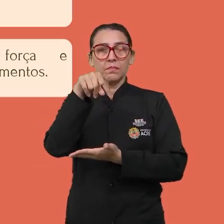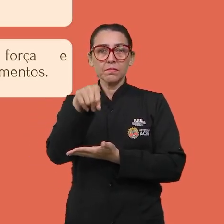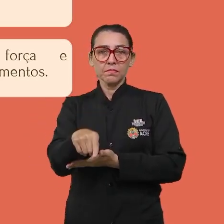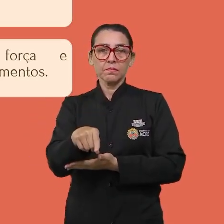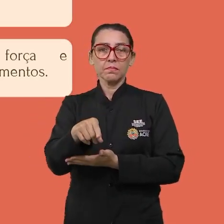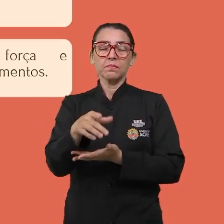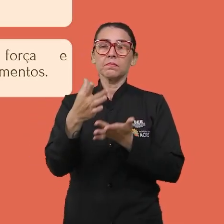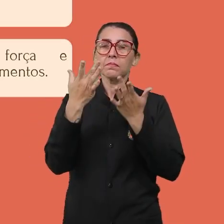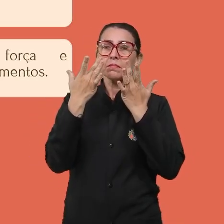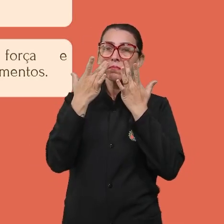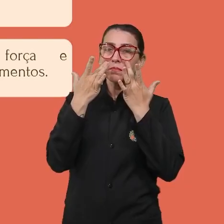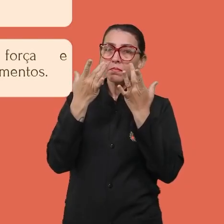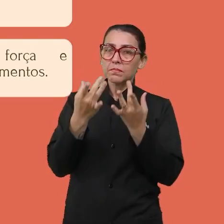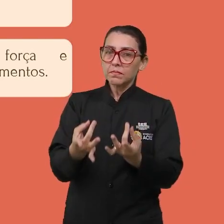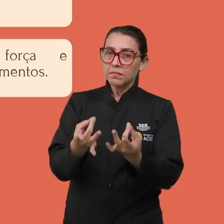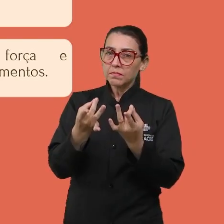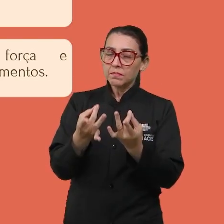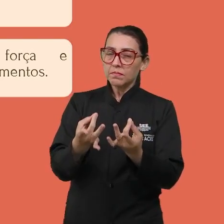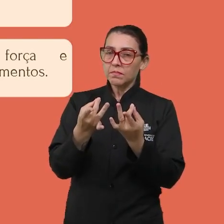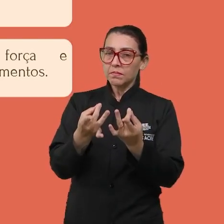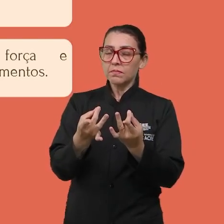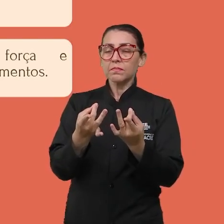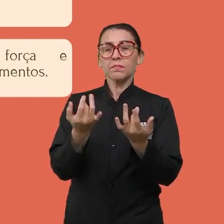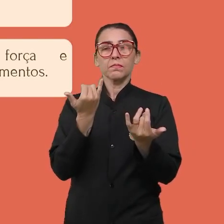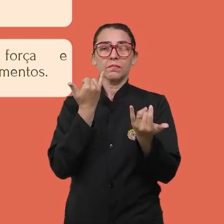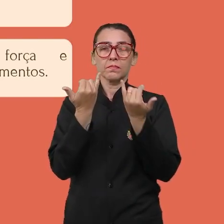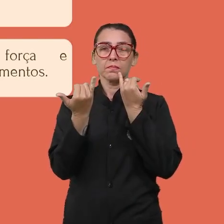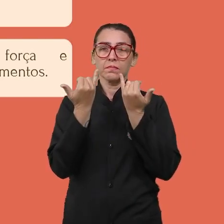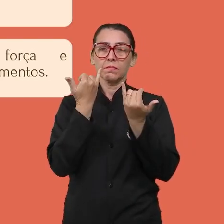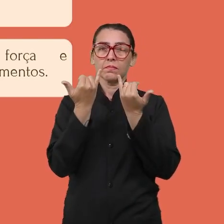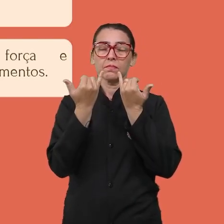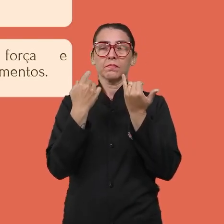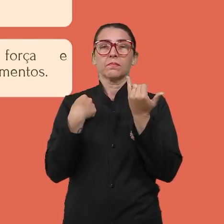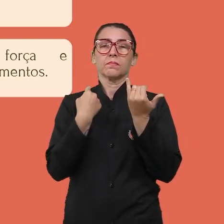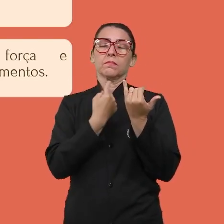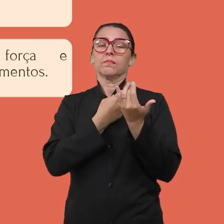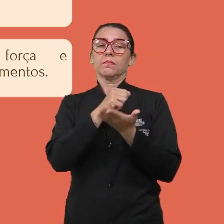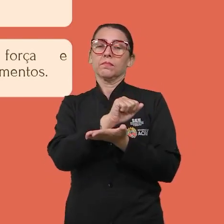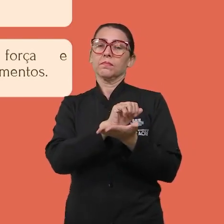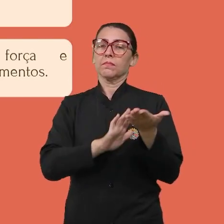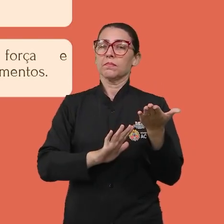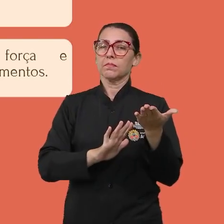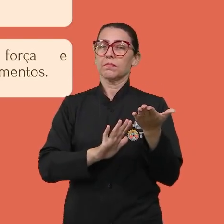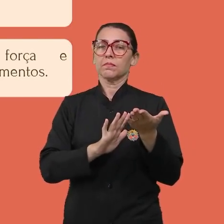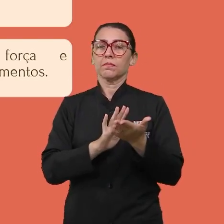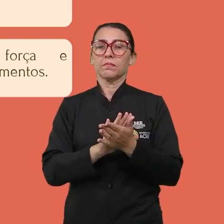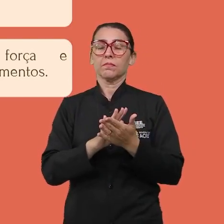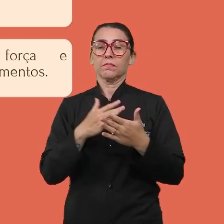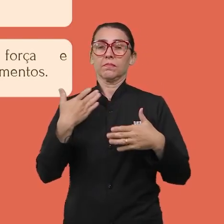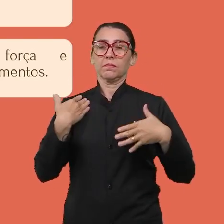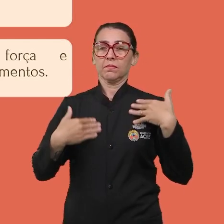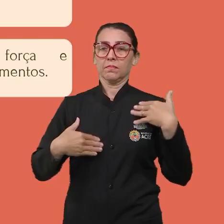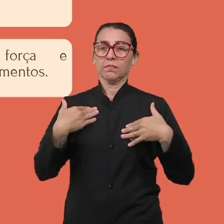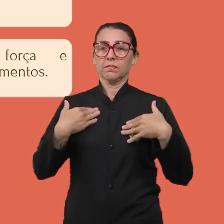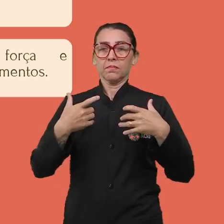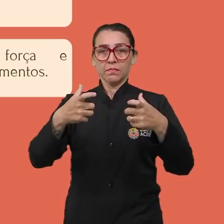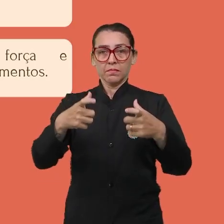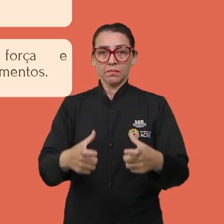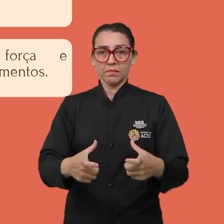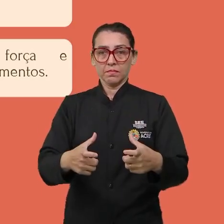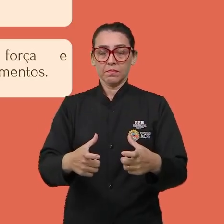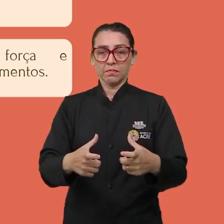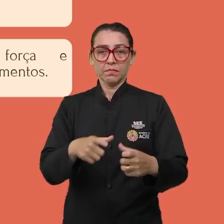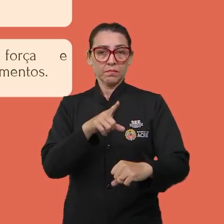ficar bem atento aí com essa informação para a nossa atividade. Corpo,